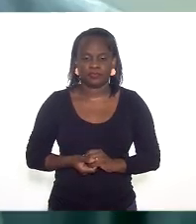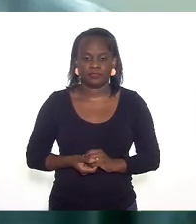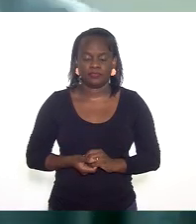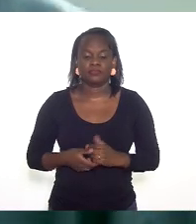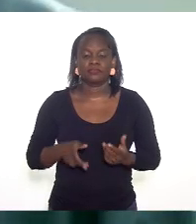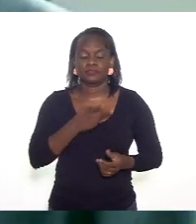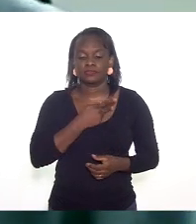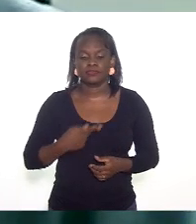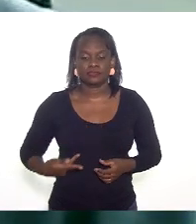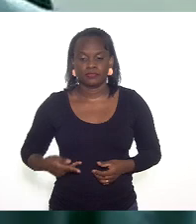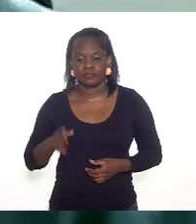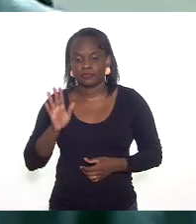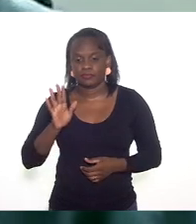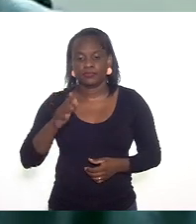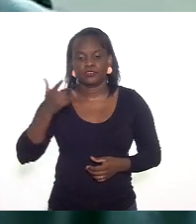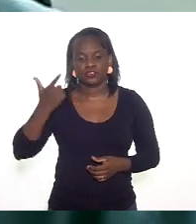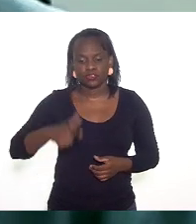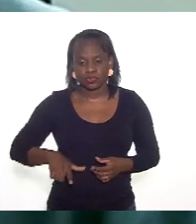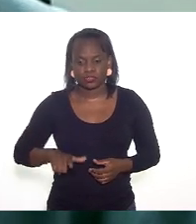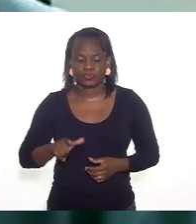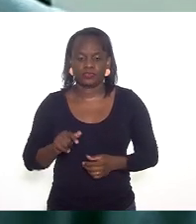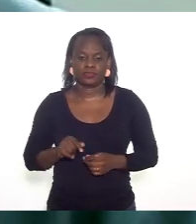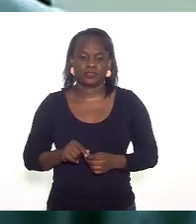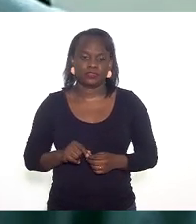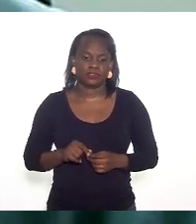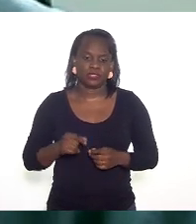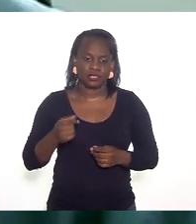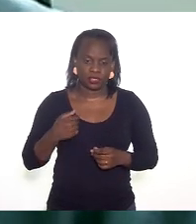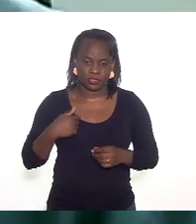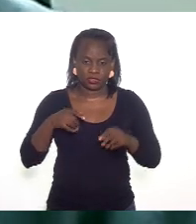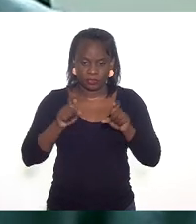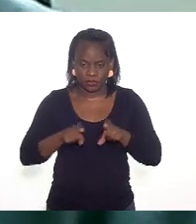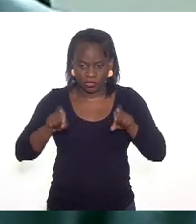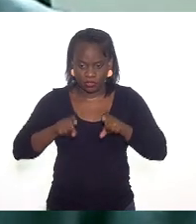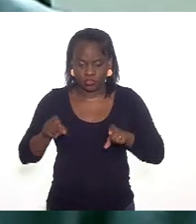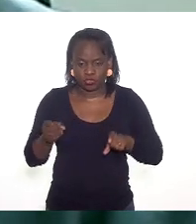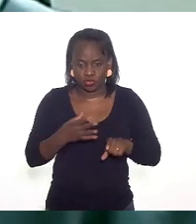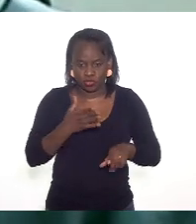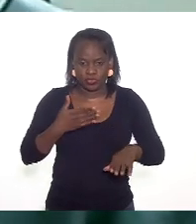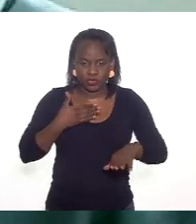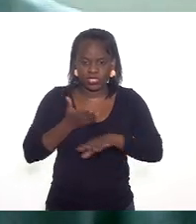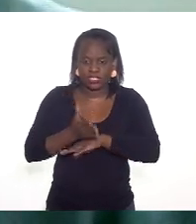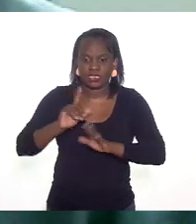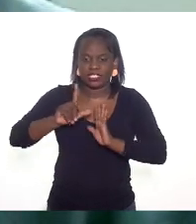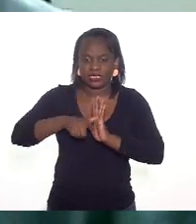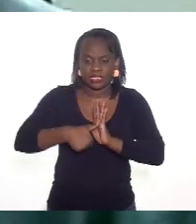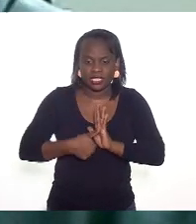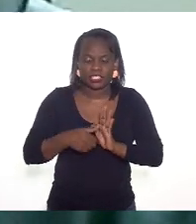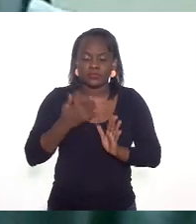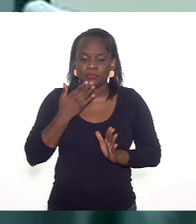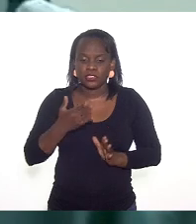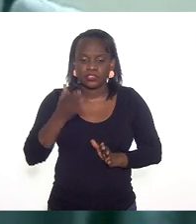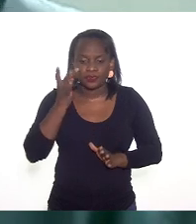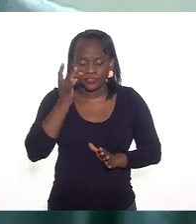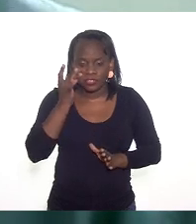Senhor presidente, mais uma vez, eu estou em computador novo, estou entrando atrasado, estou pedindo vista